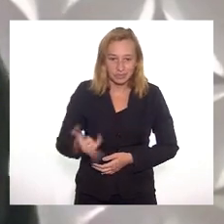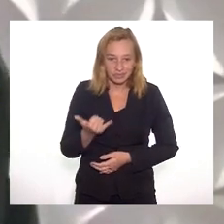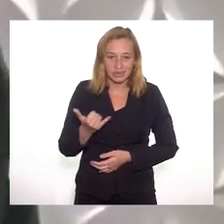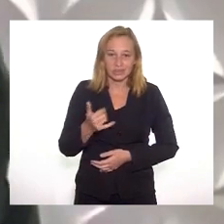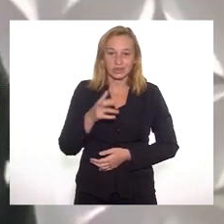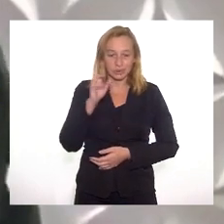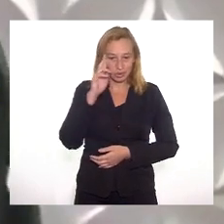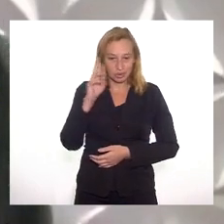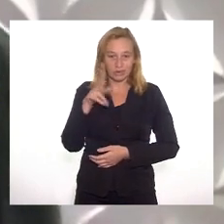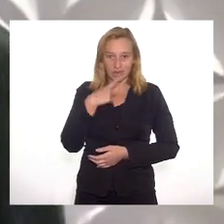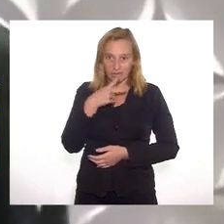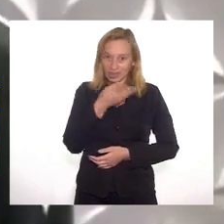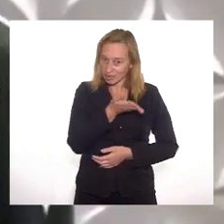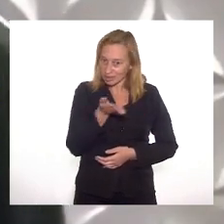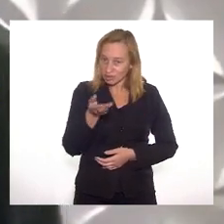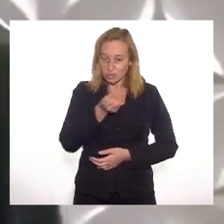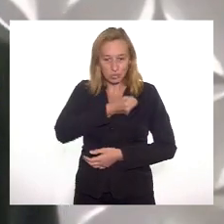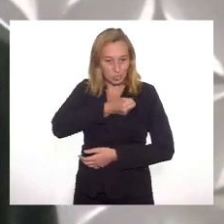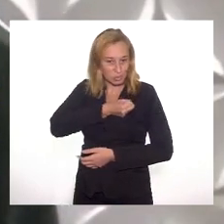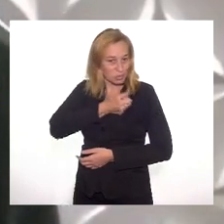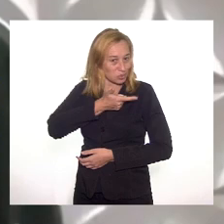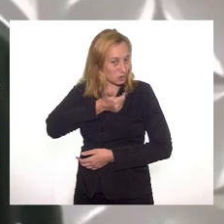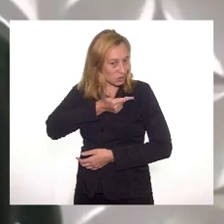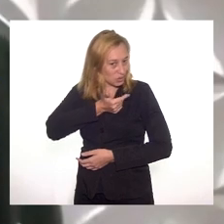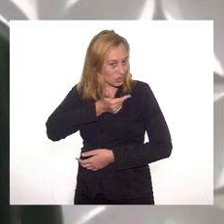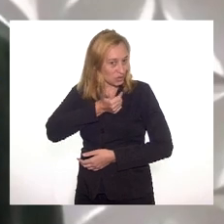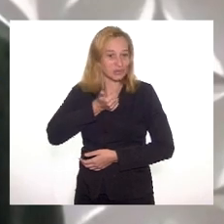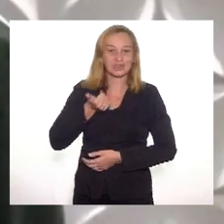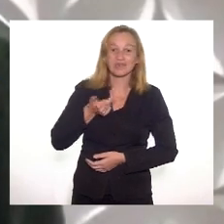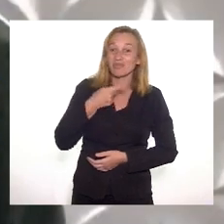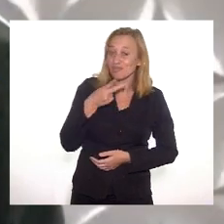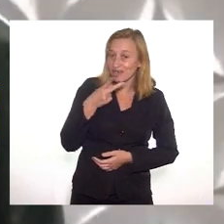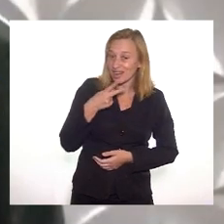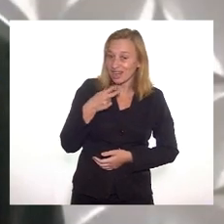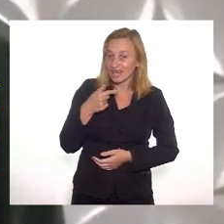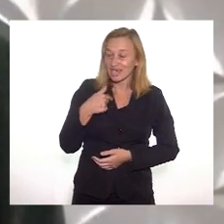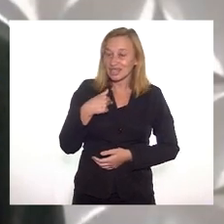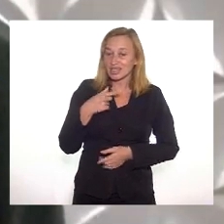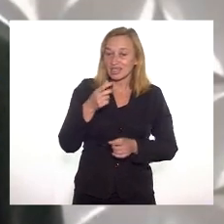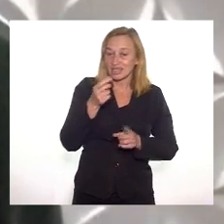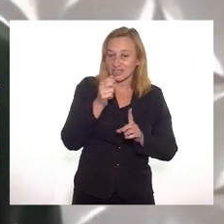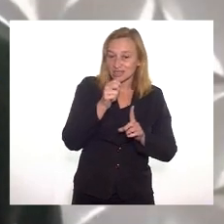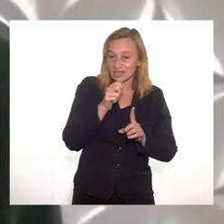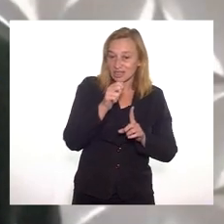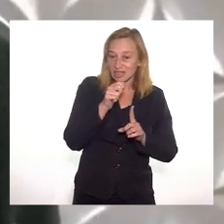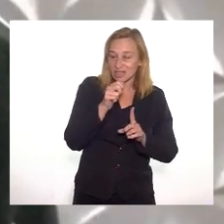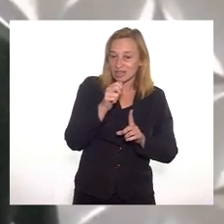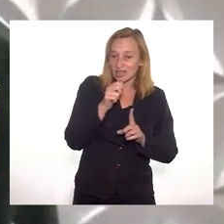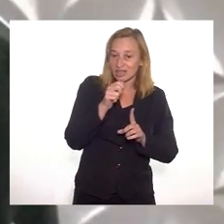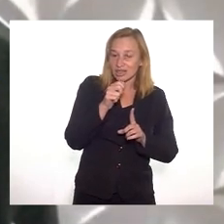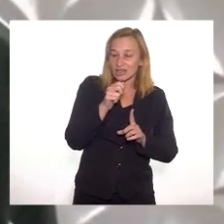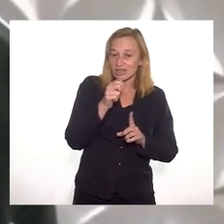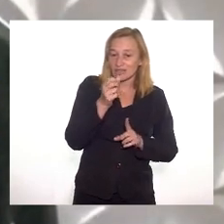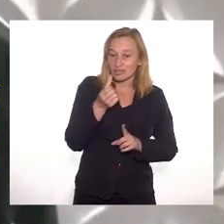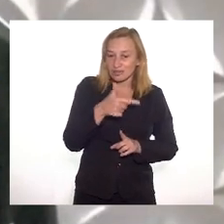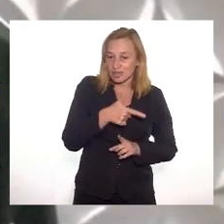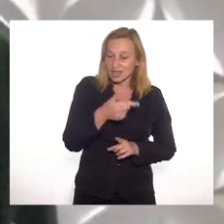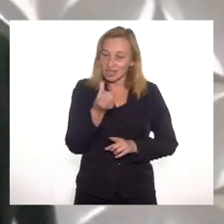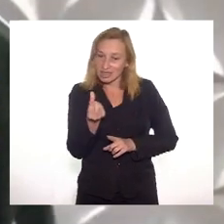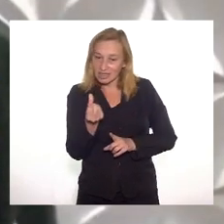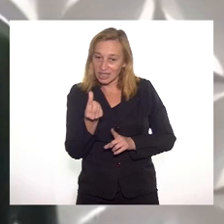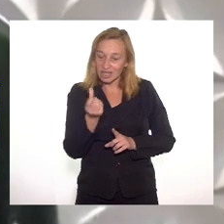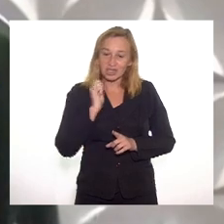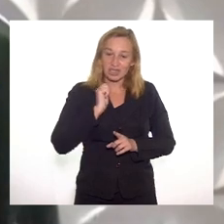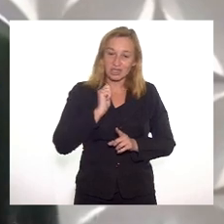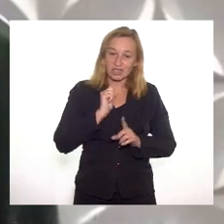está citando o número 12 para dizer que 26 de maio é o dia de aniversário de 41 anos